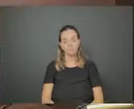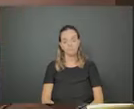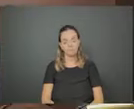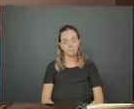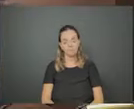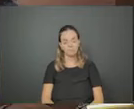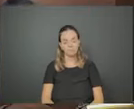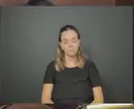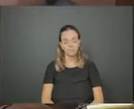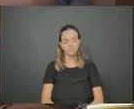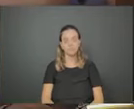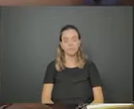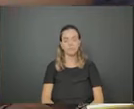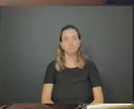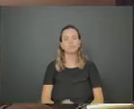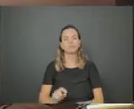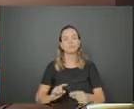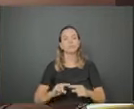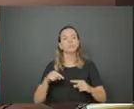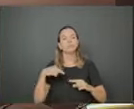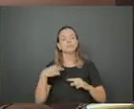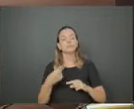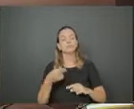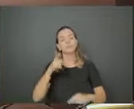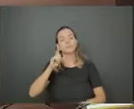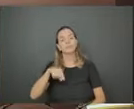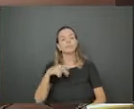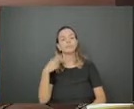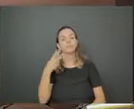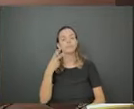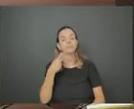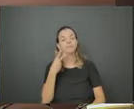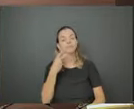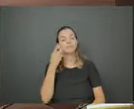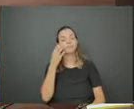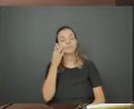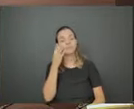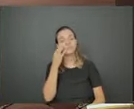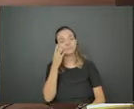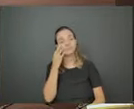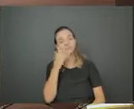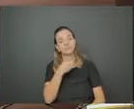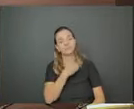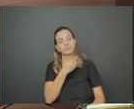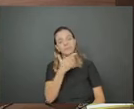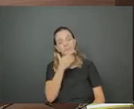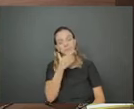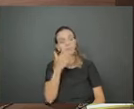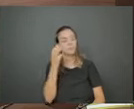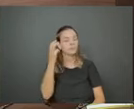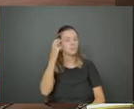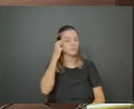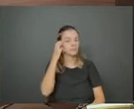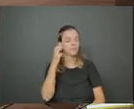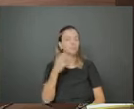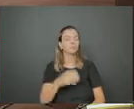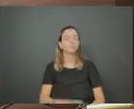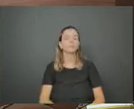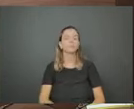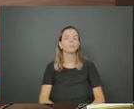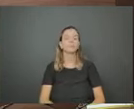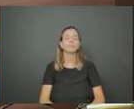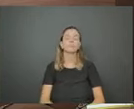Próximo bloco, vereador Mauro Inácio, vereador Erivelto Oliveira e vereador Dalton Borba. Vereador Mauro Inácio.